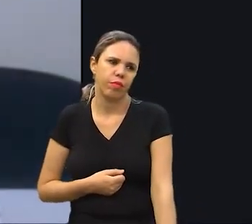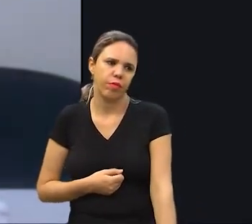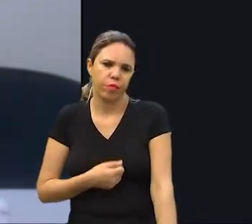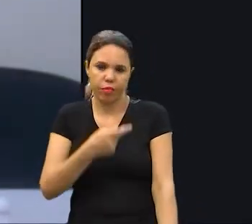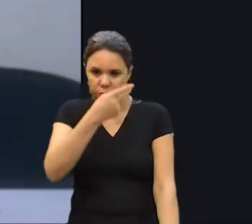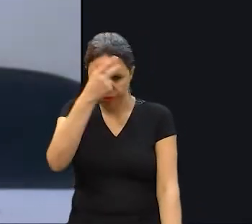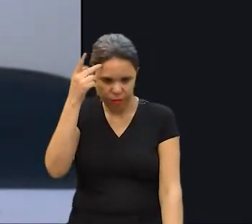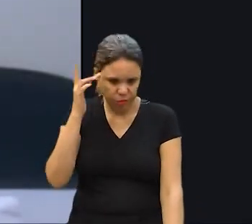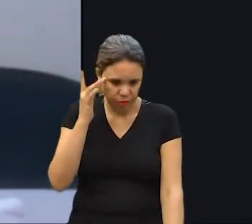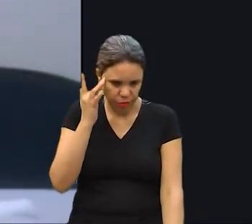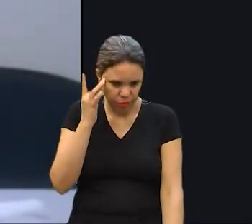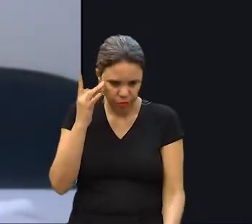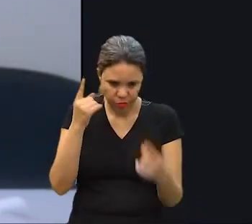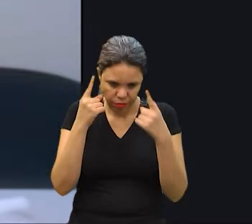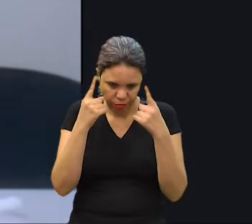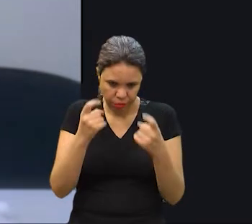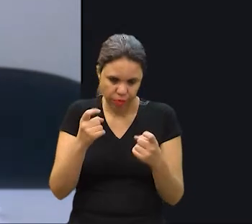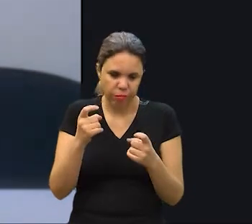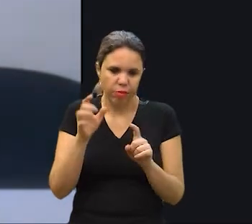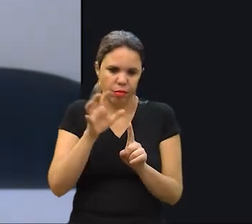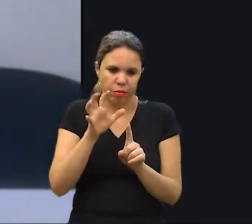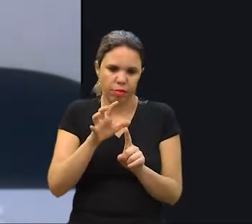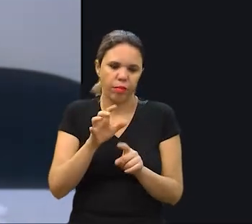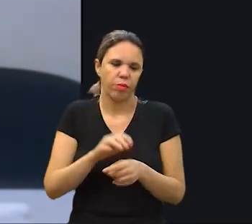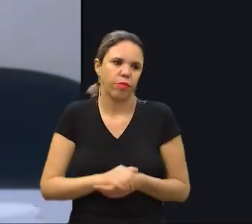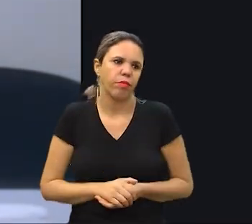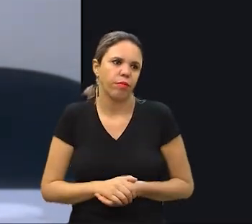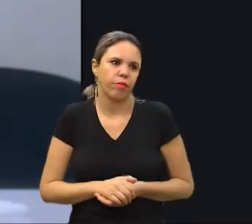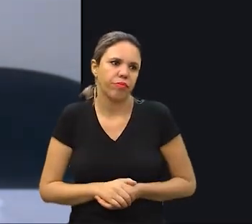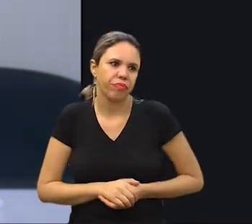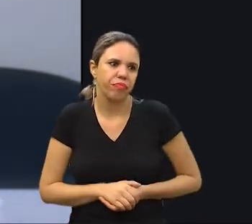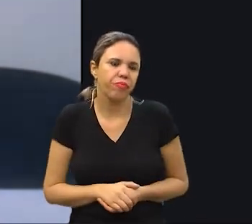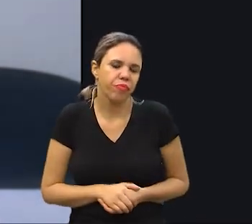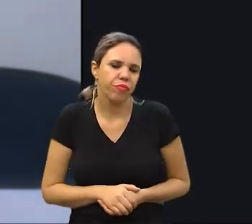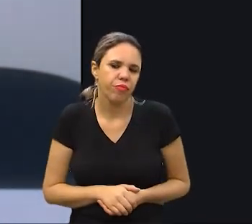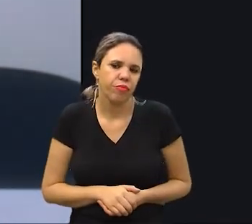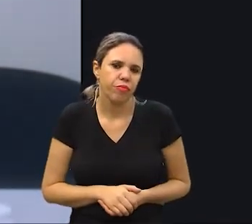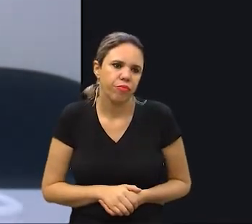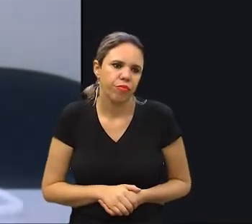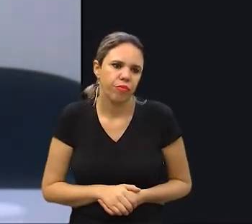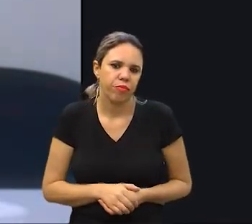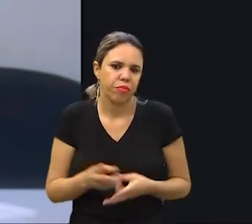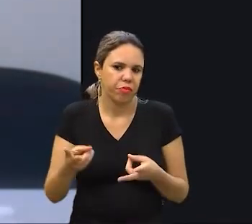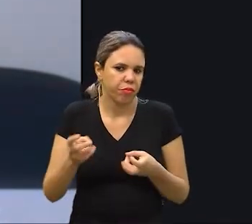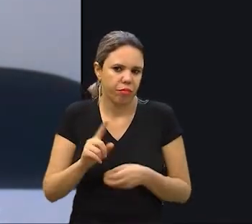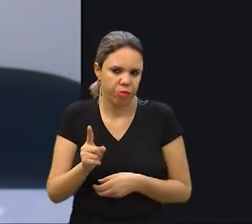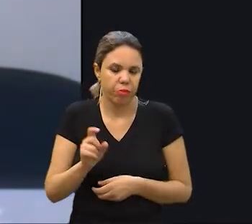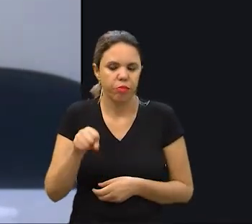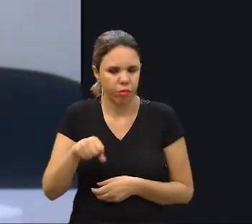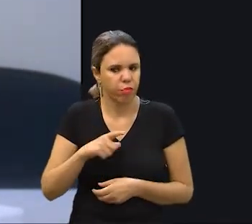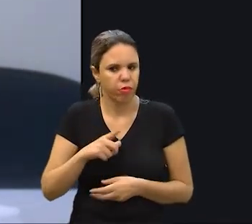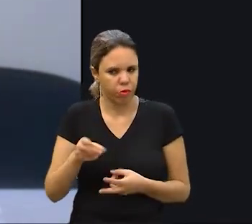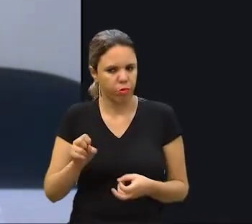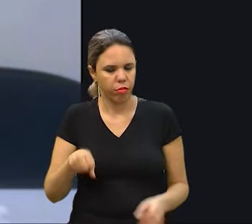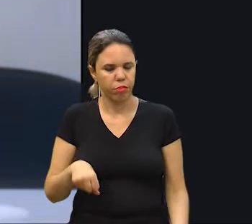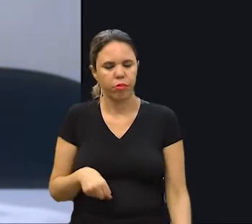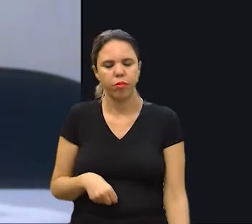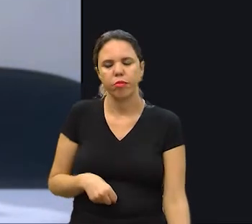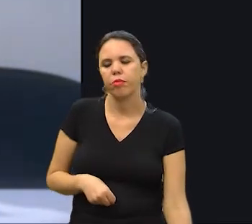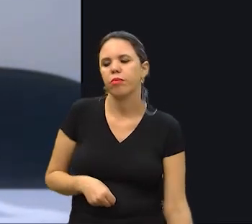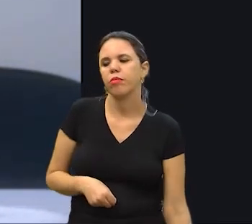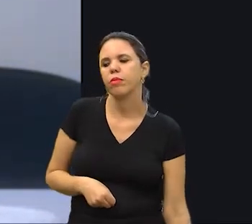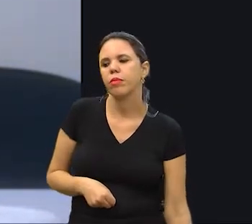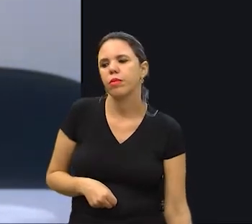Que as pessoas acham que violência psicológica não tem como detectar. Tem sim, tem formas